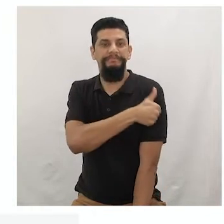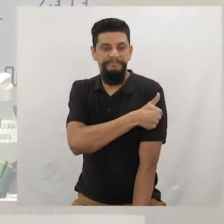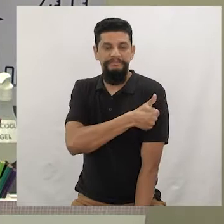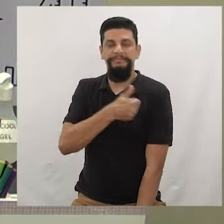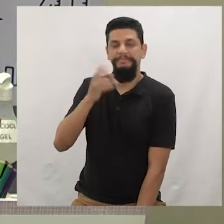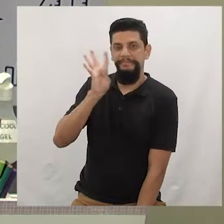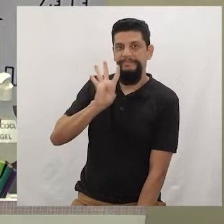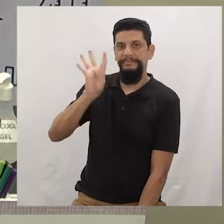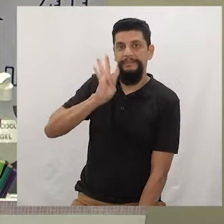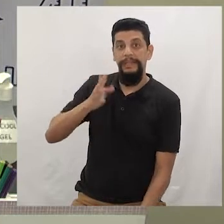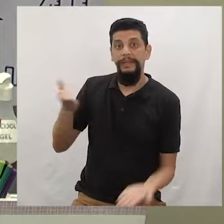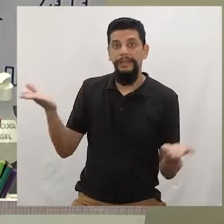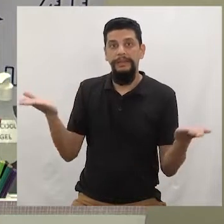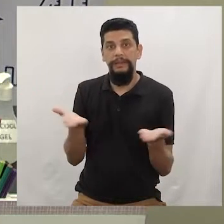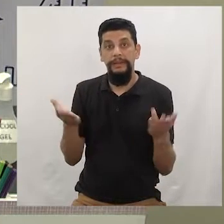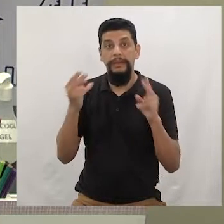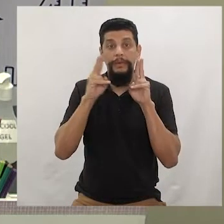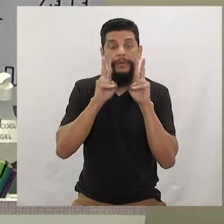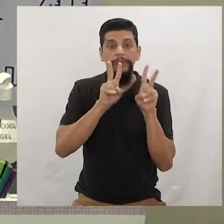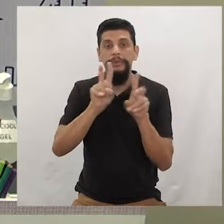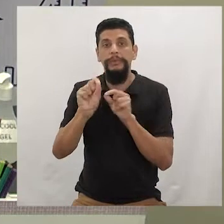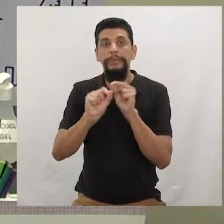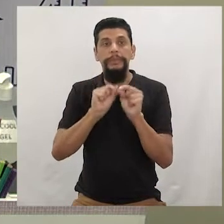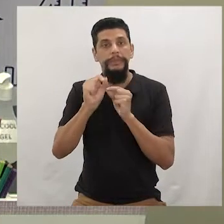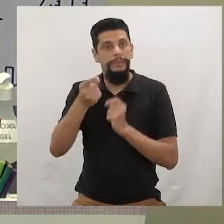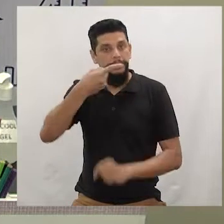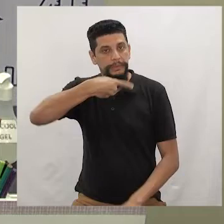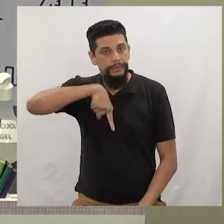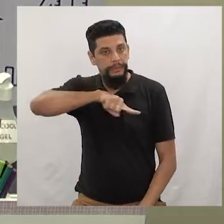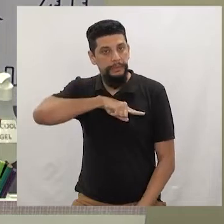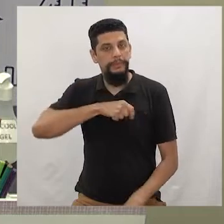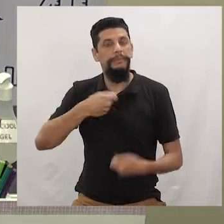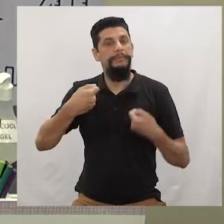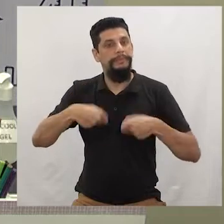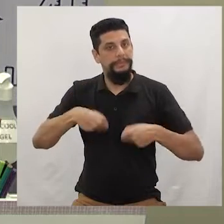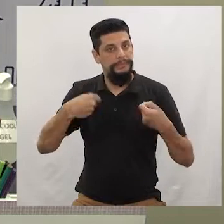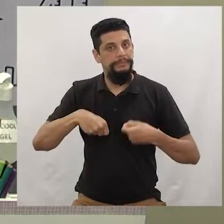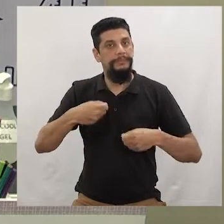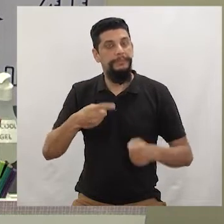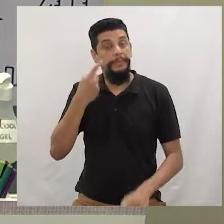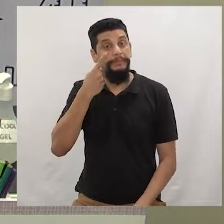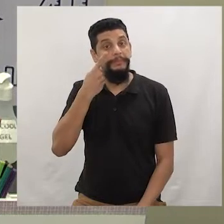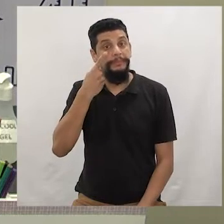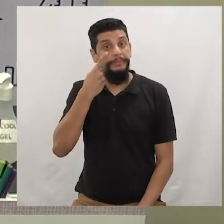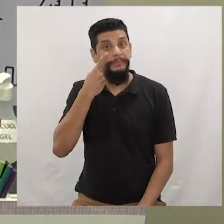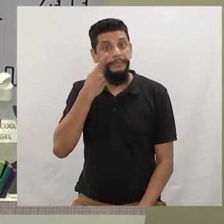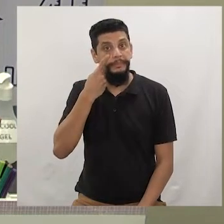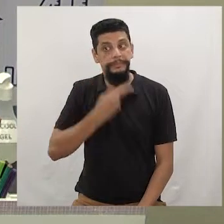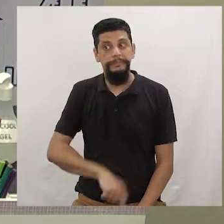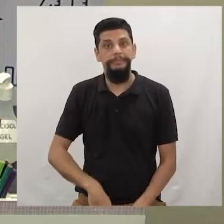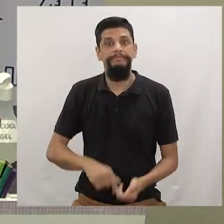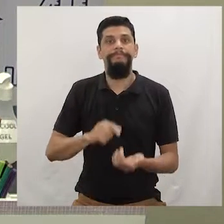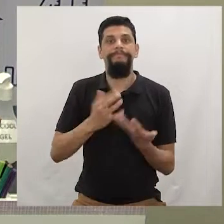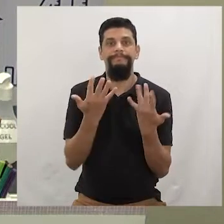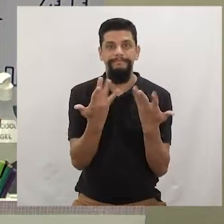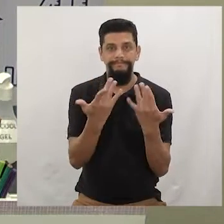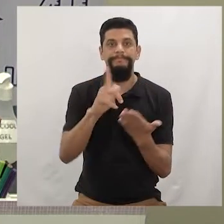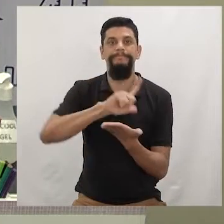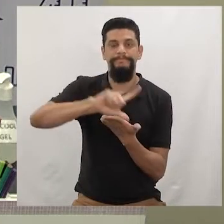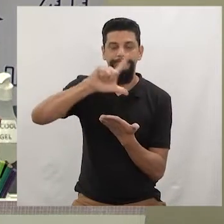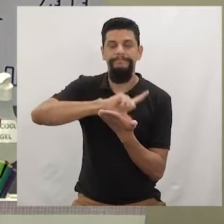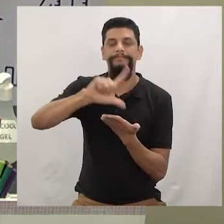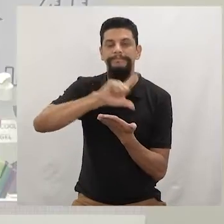legal! Então agora vamos ver o que é que nós devemos fazer? Vamos ver a higiene